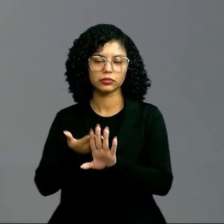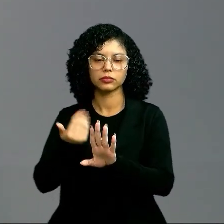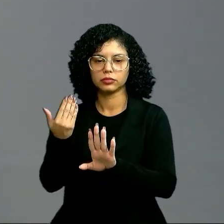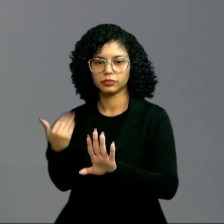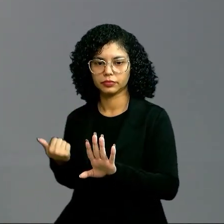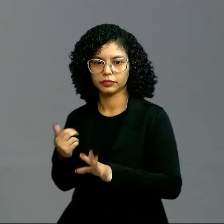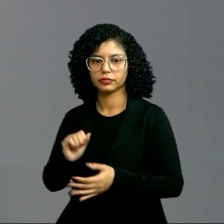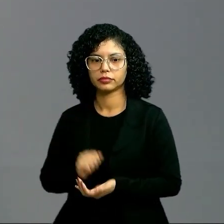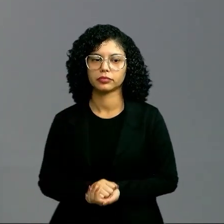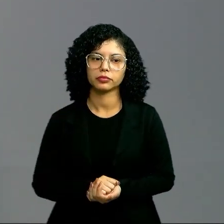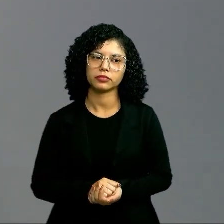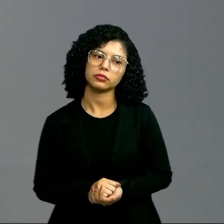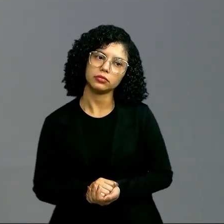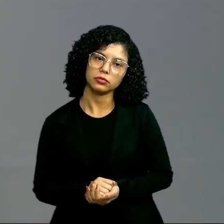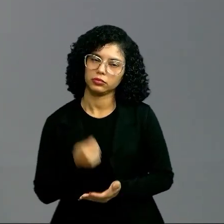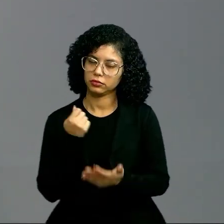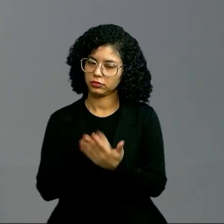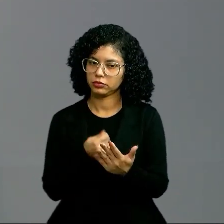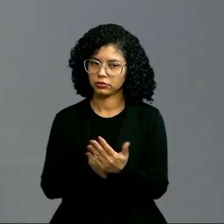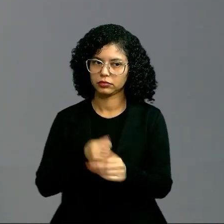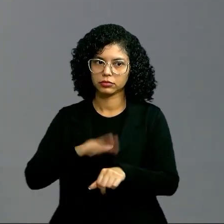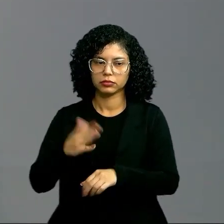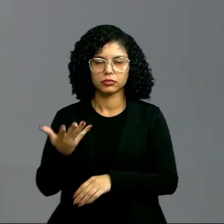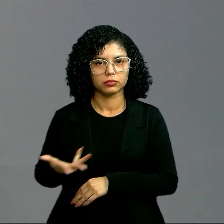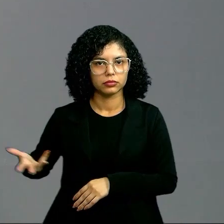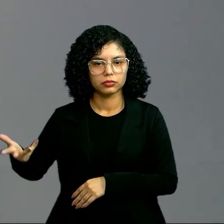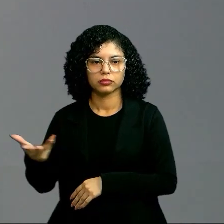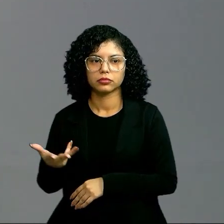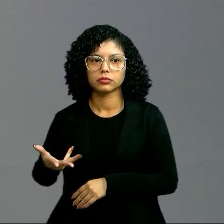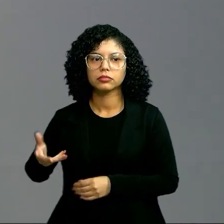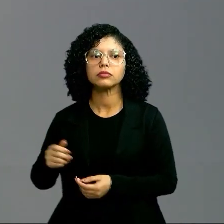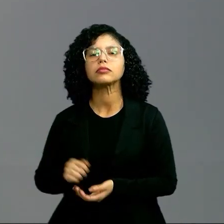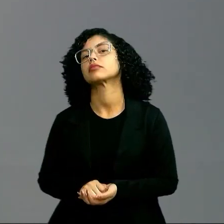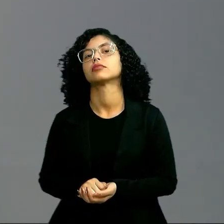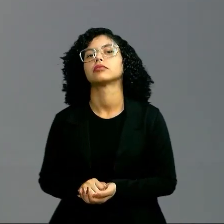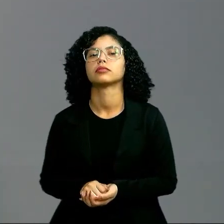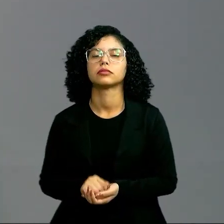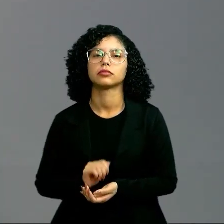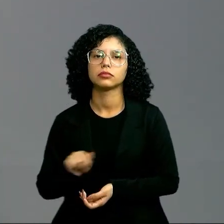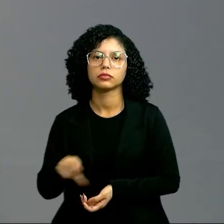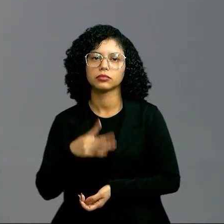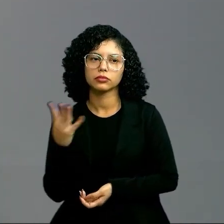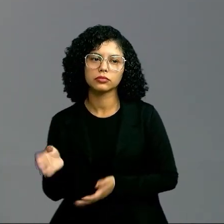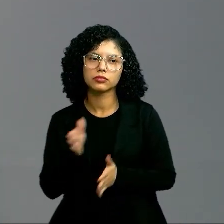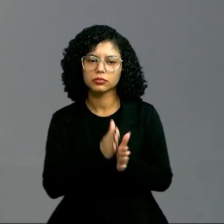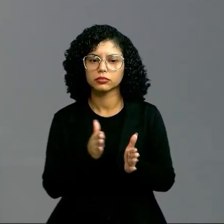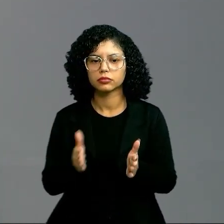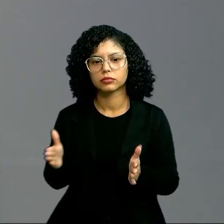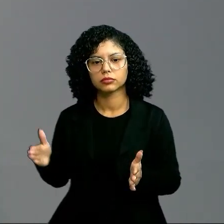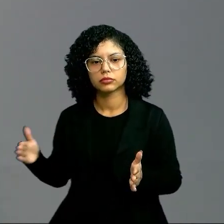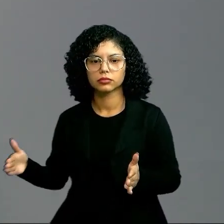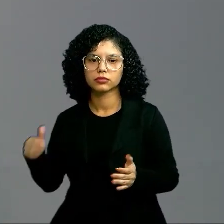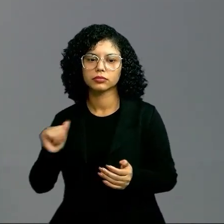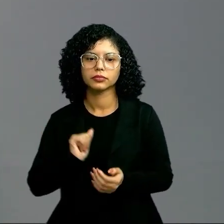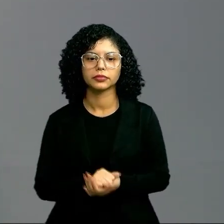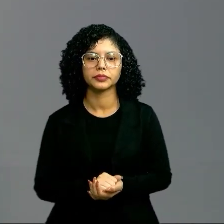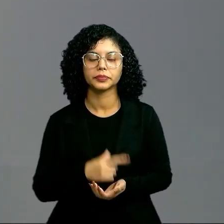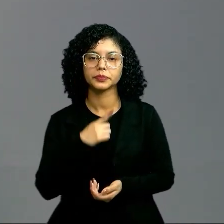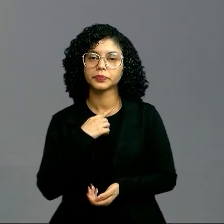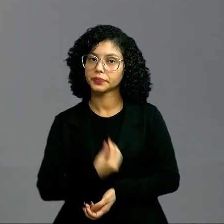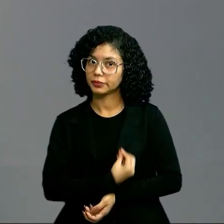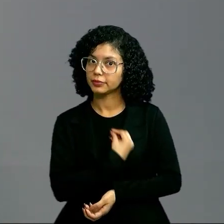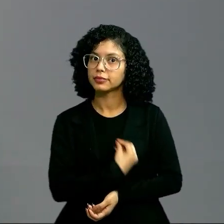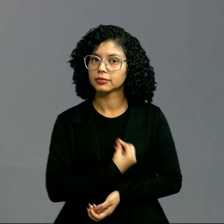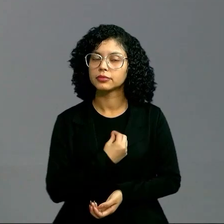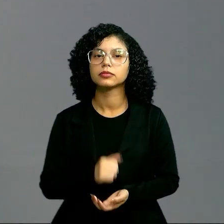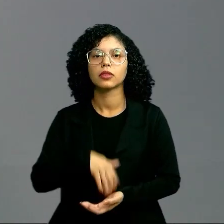anteriores, a cobrança era basicamente de quantas fases estavam